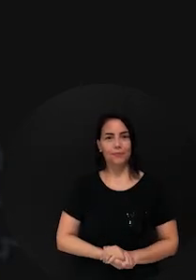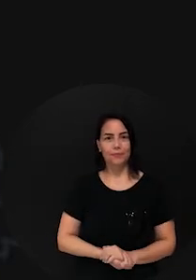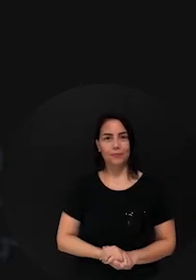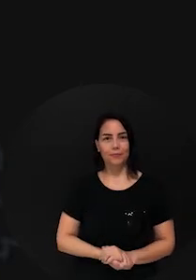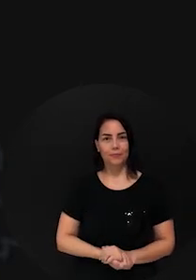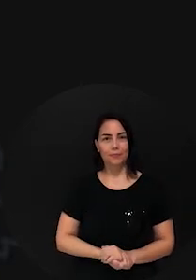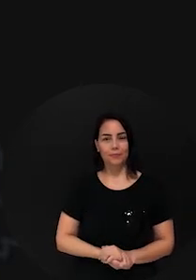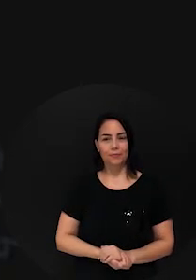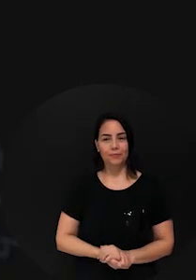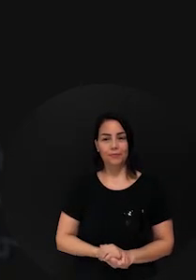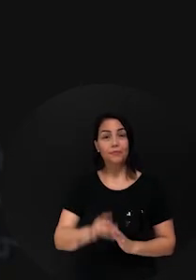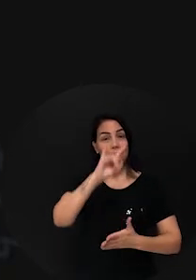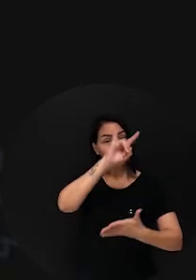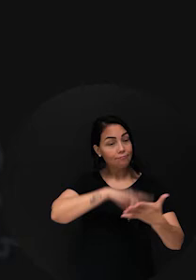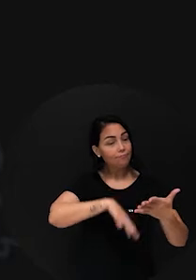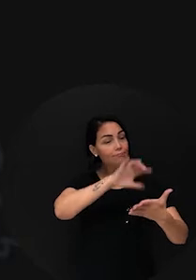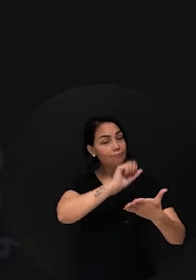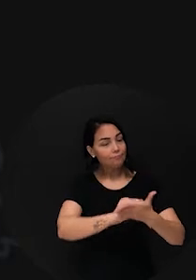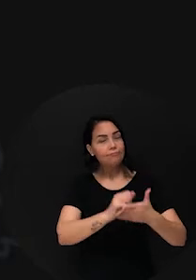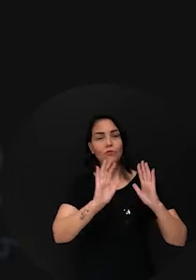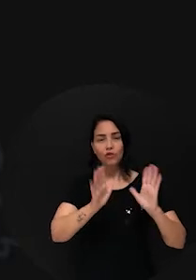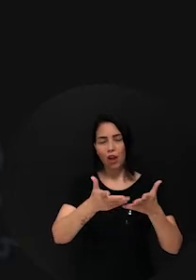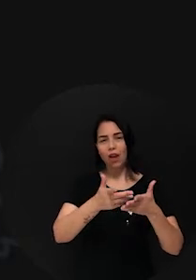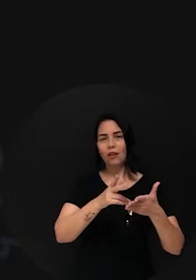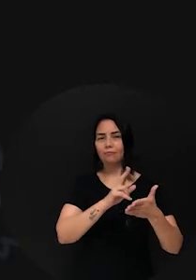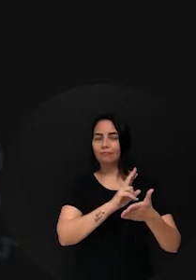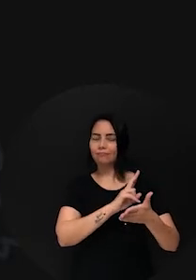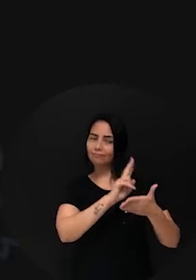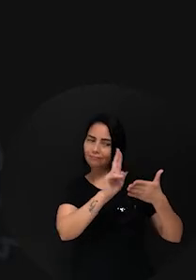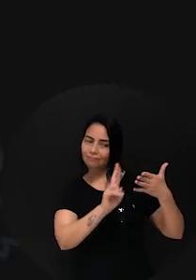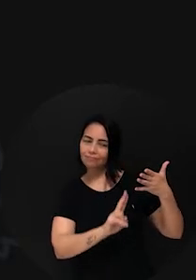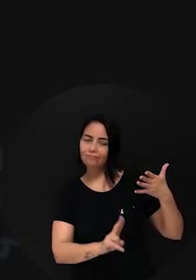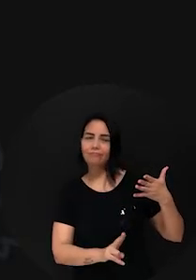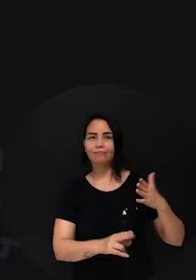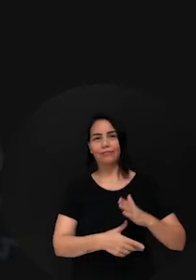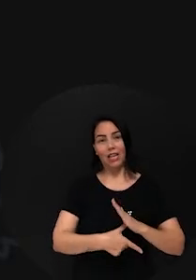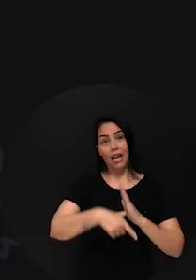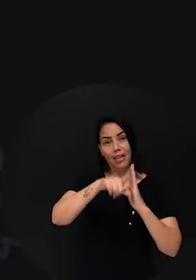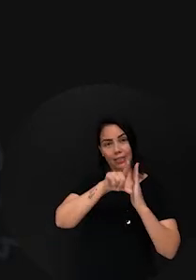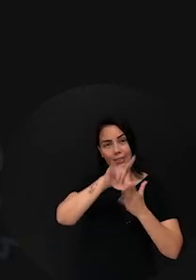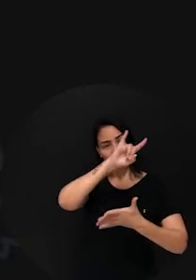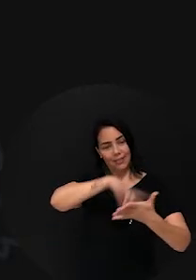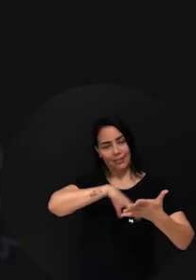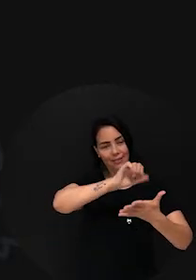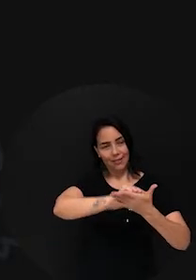beleza? Preenchendo lá, já vai estar na lista dos pré-inscritos aí.